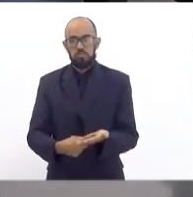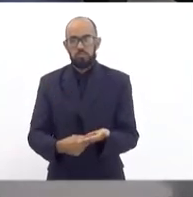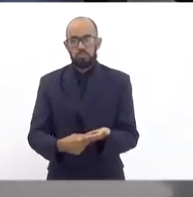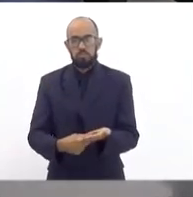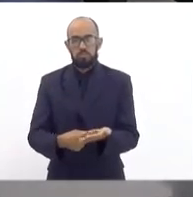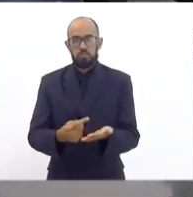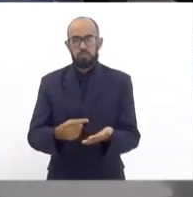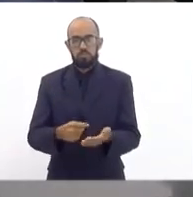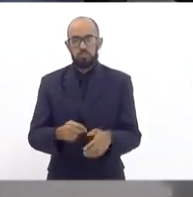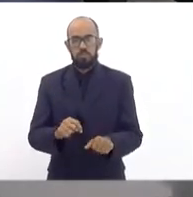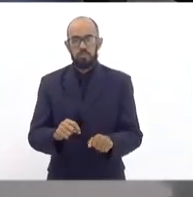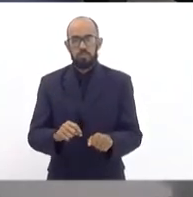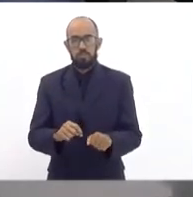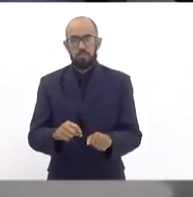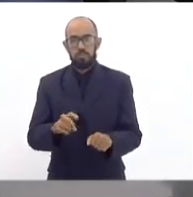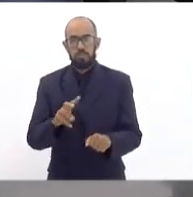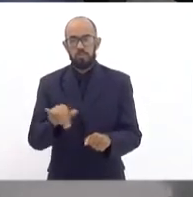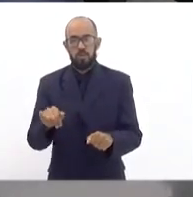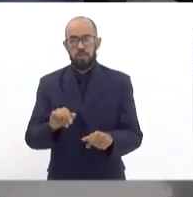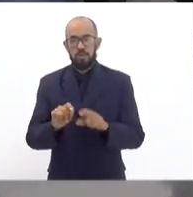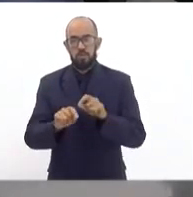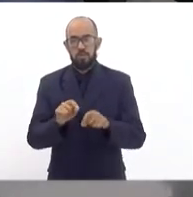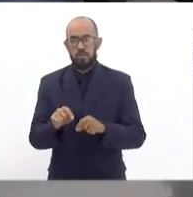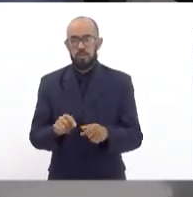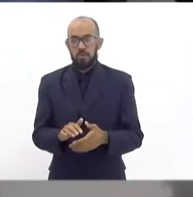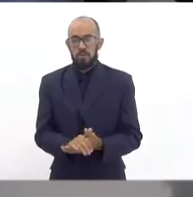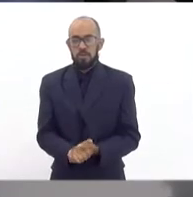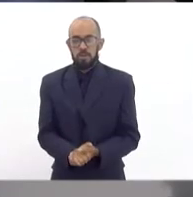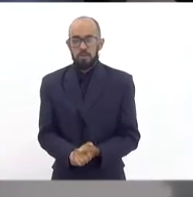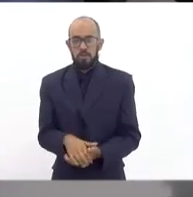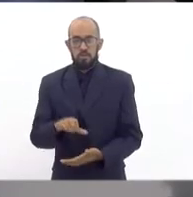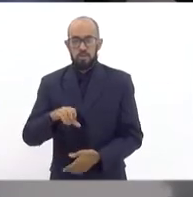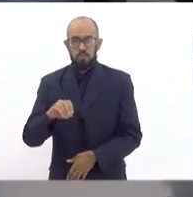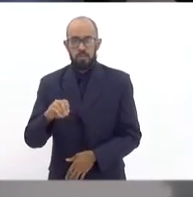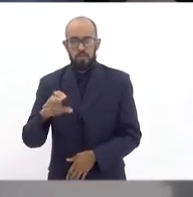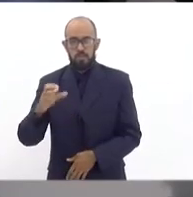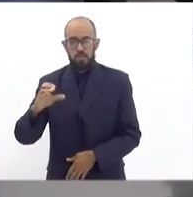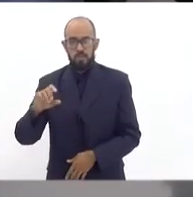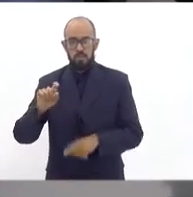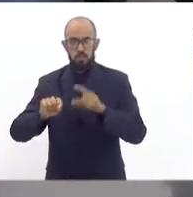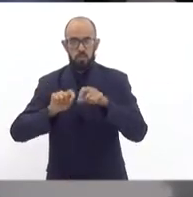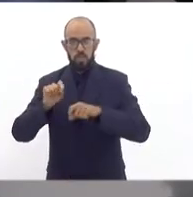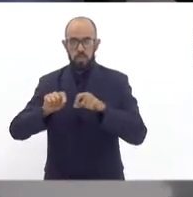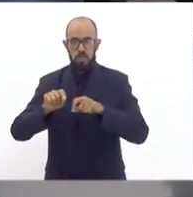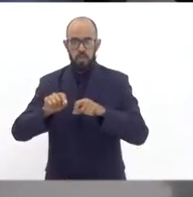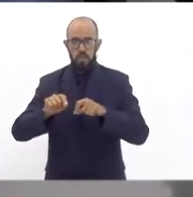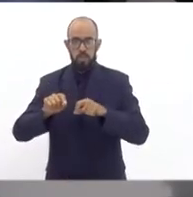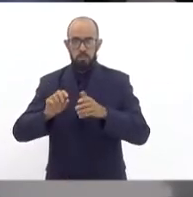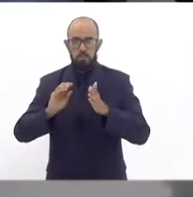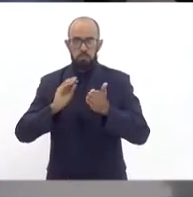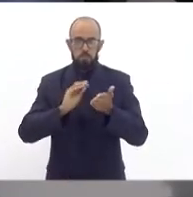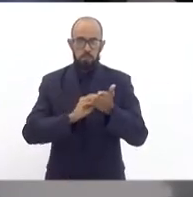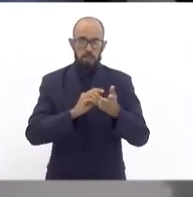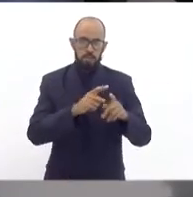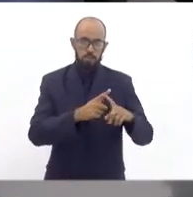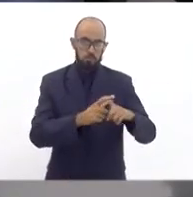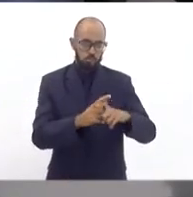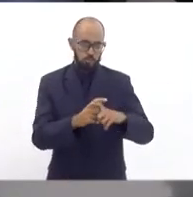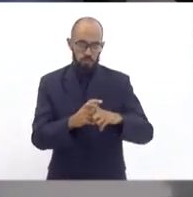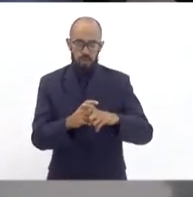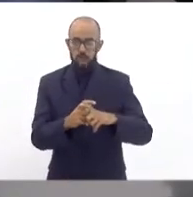é aí vai ser assim. E que seria esses 90 centavos? Pegar esse valor, multiplicar vezes a quantidade de passageiros